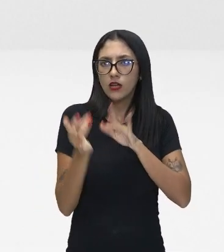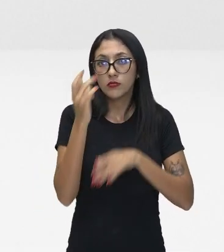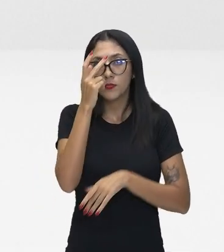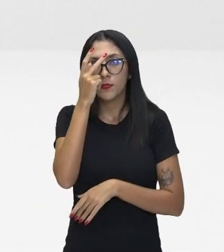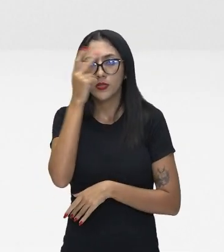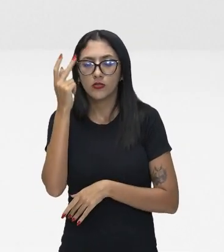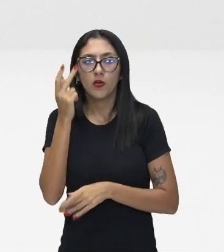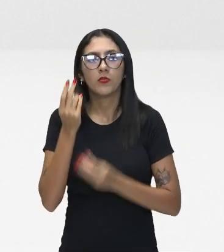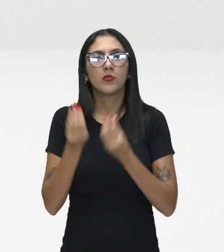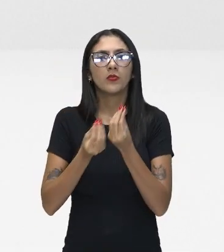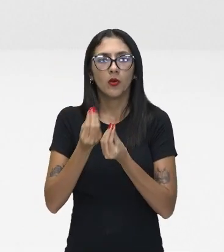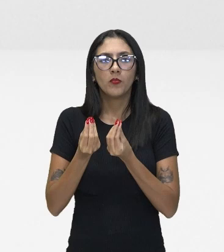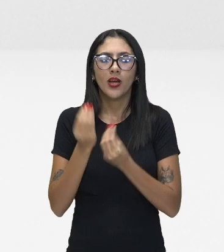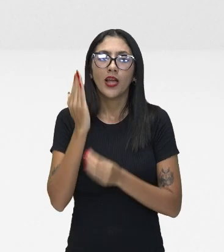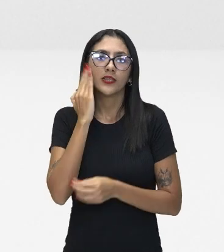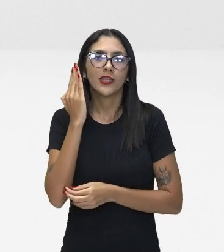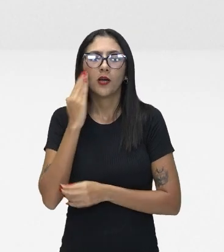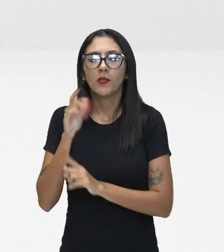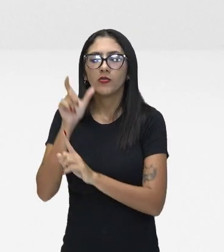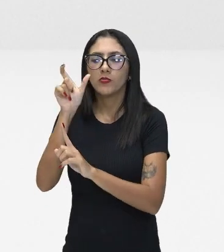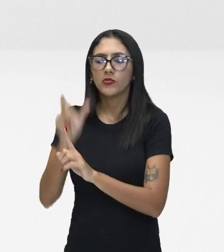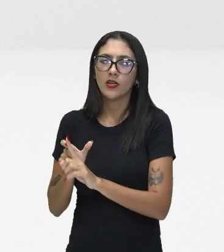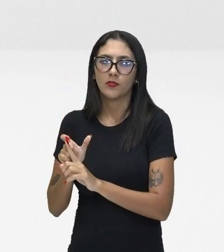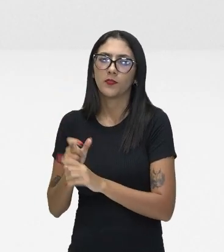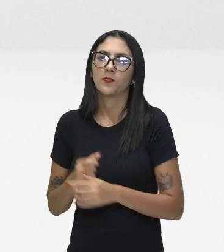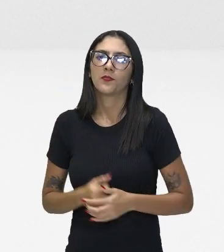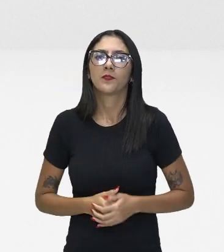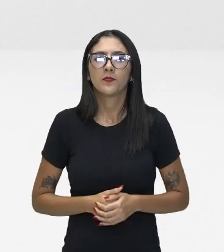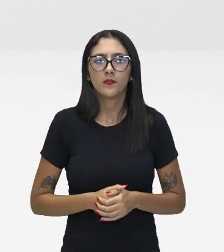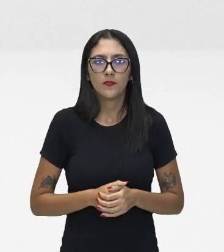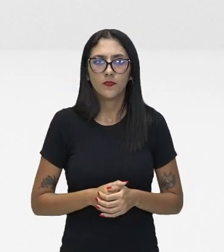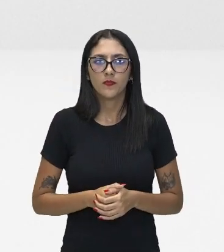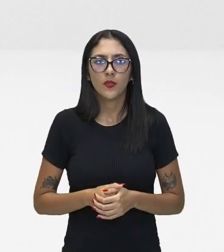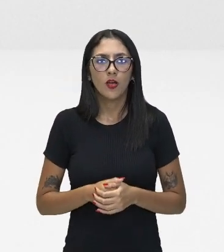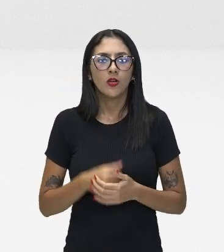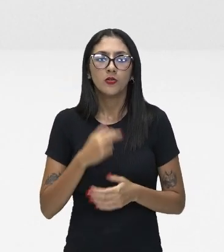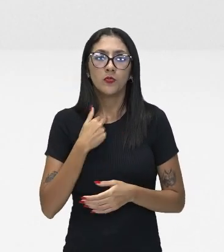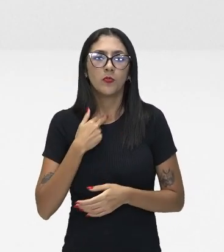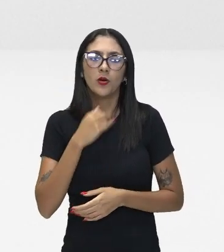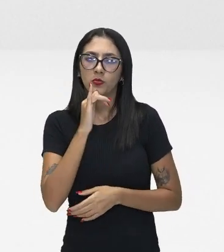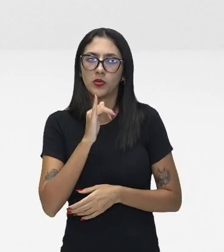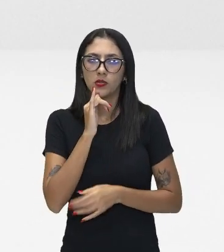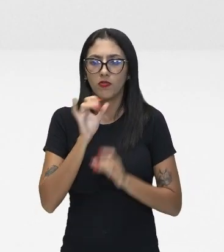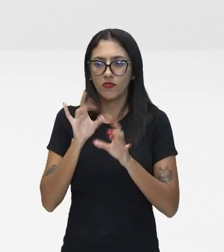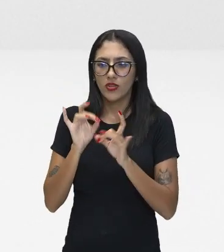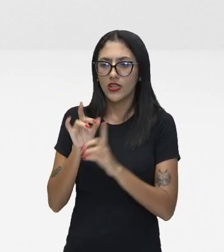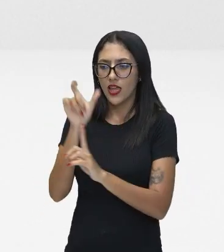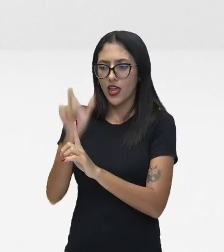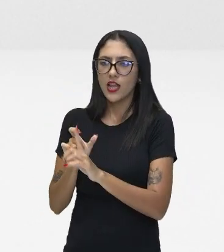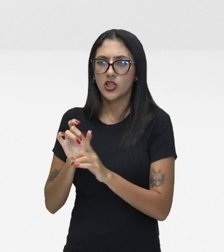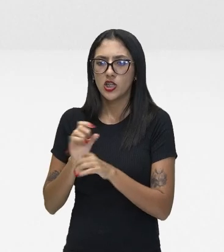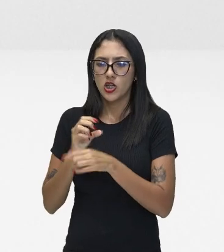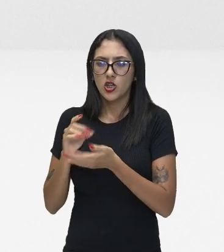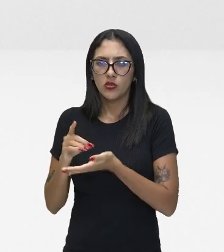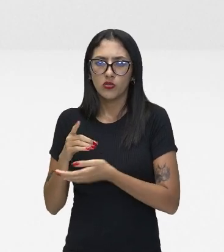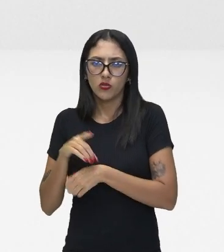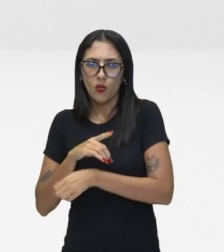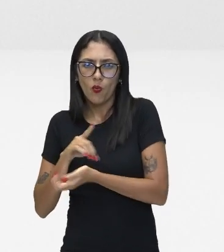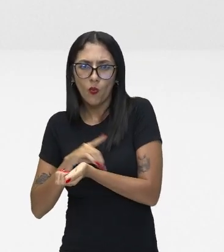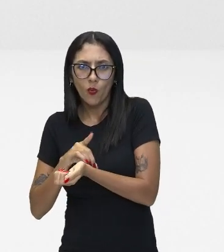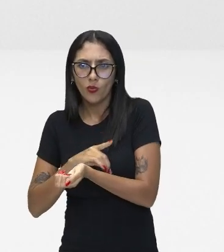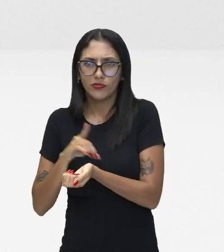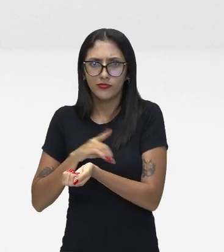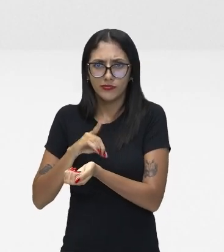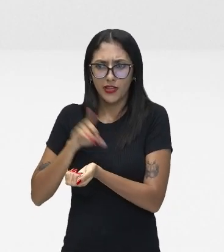sabendo quem ele é. Você não vai vender doce para quem quer salgado. Você não vai vender doce para um diabético,